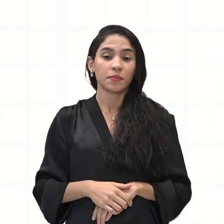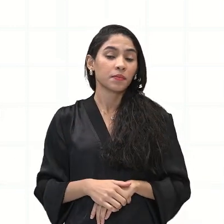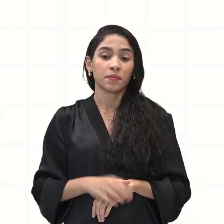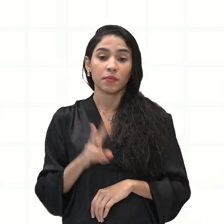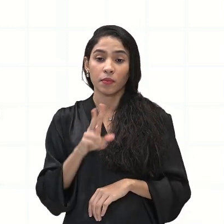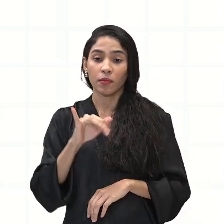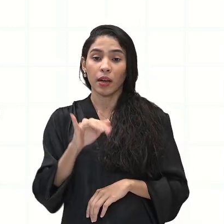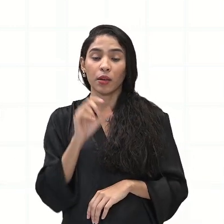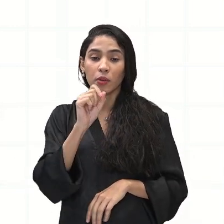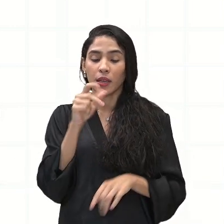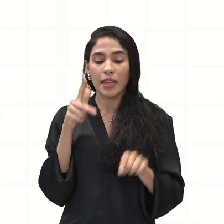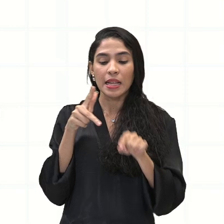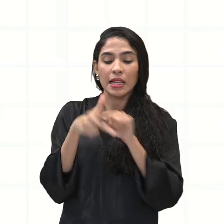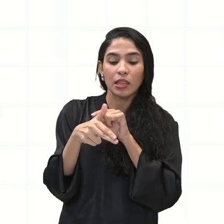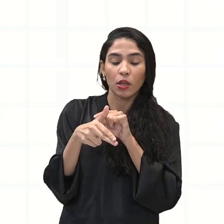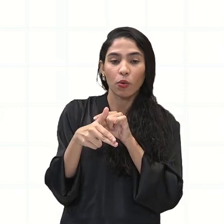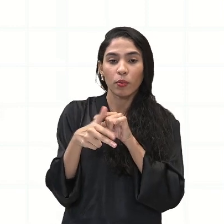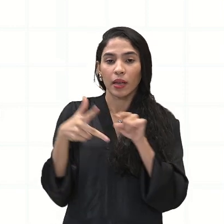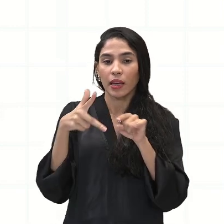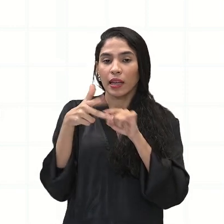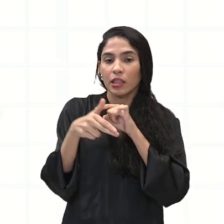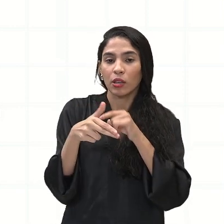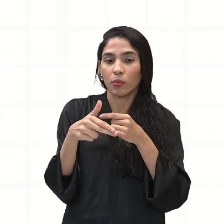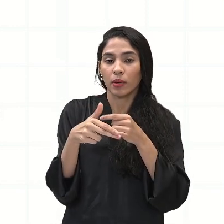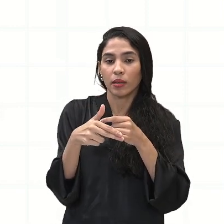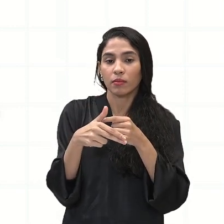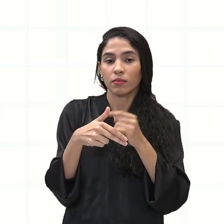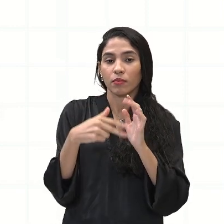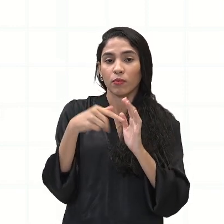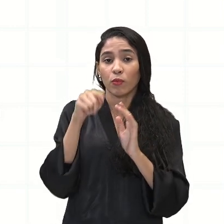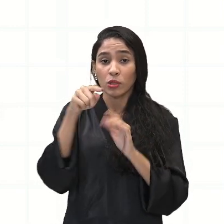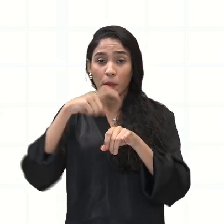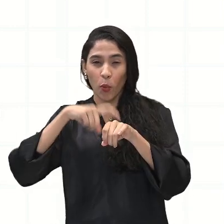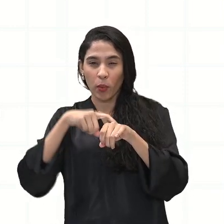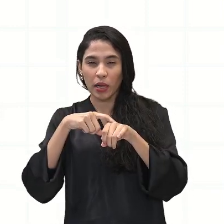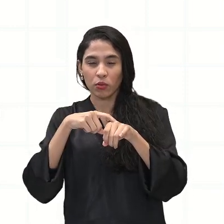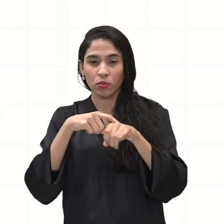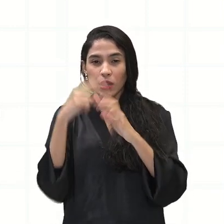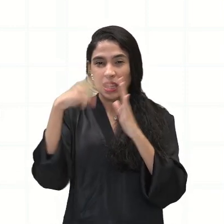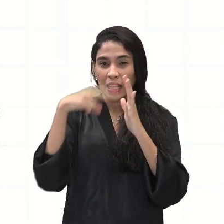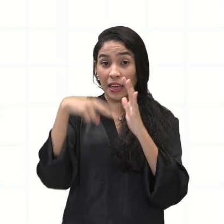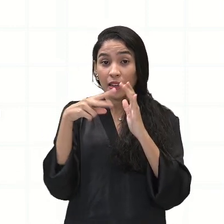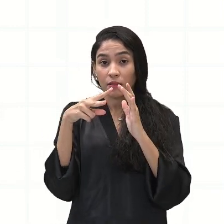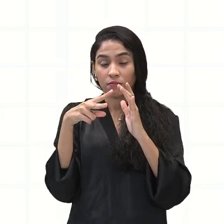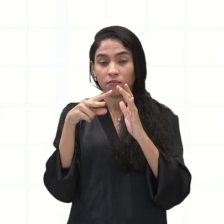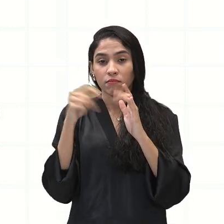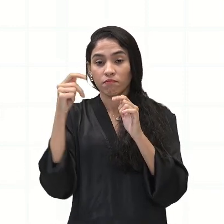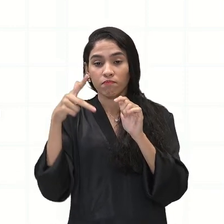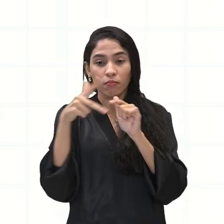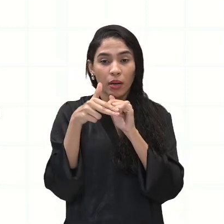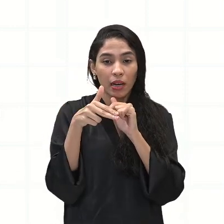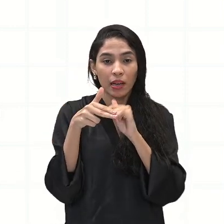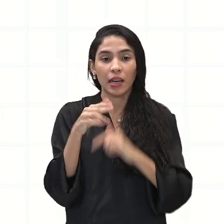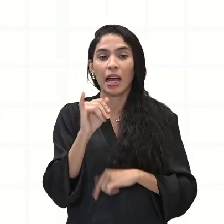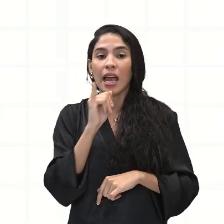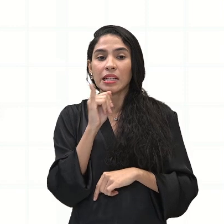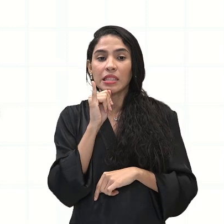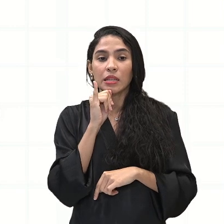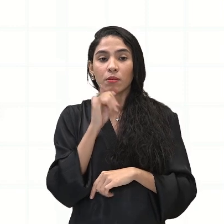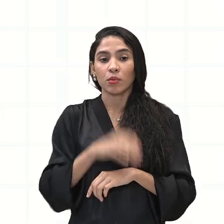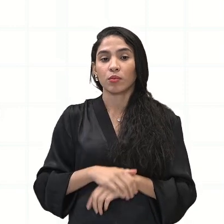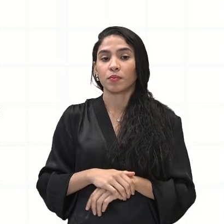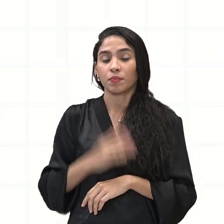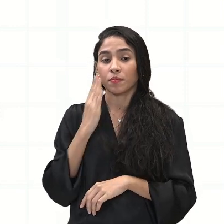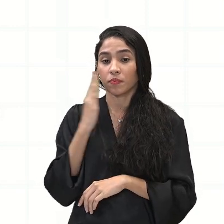uma interrupção na leitura. Com isso, aqui, ó mar